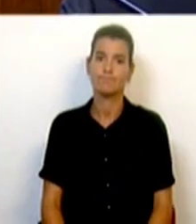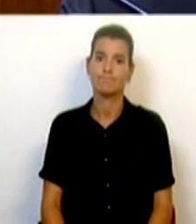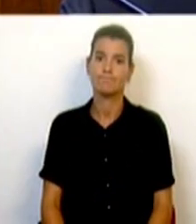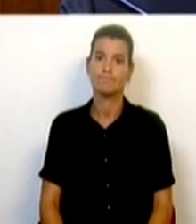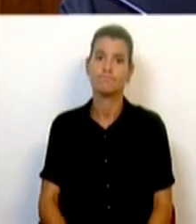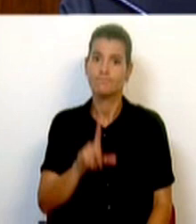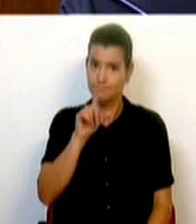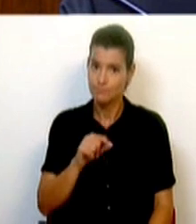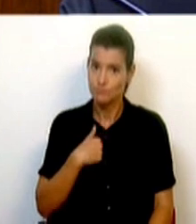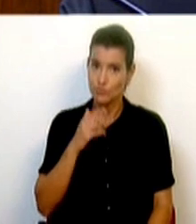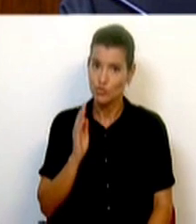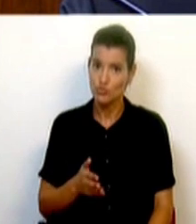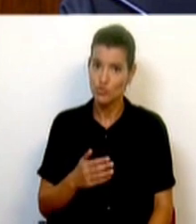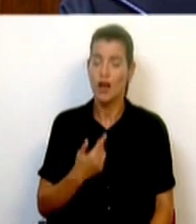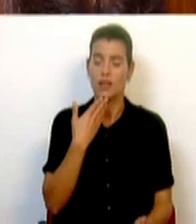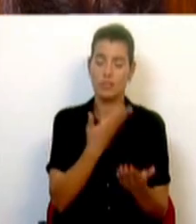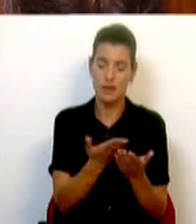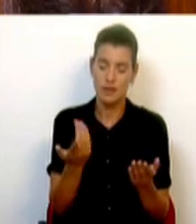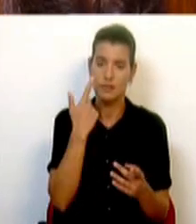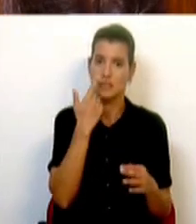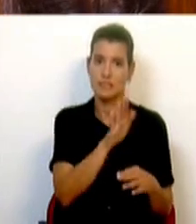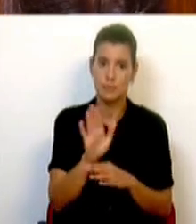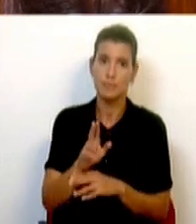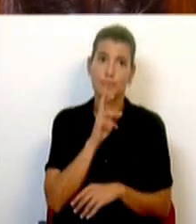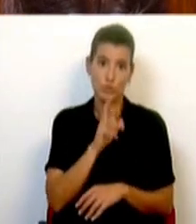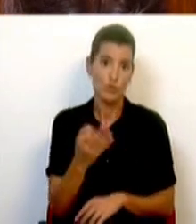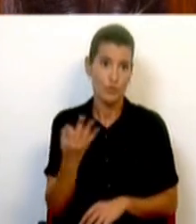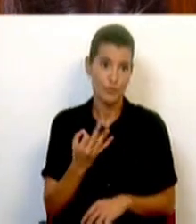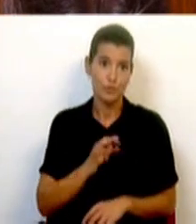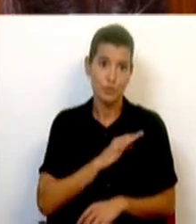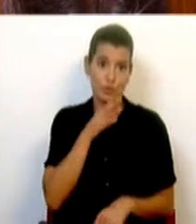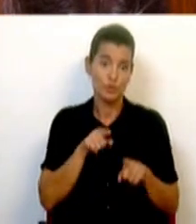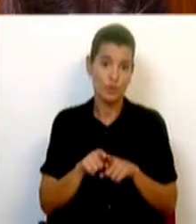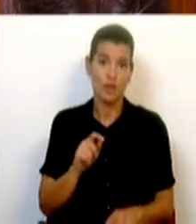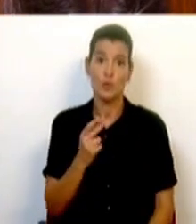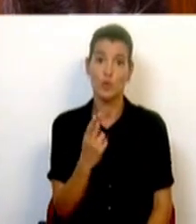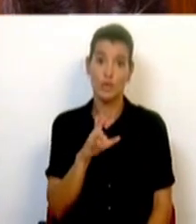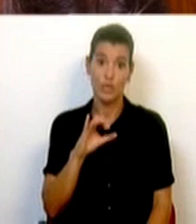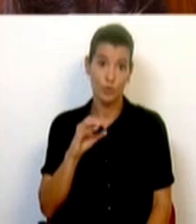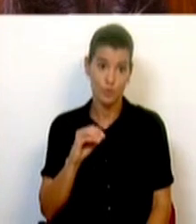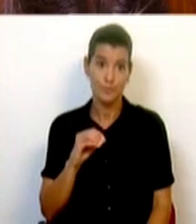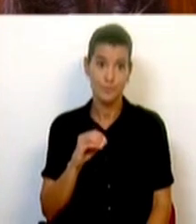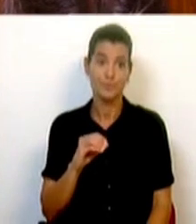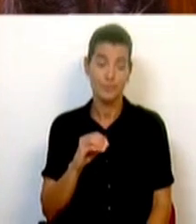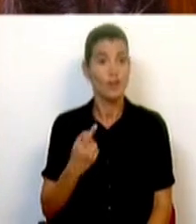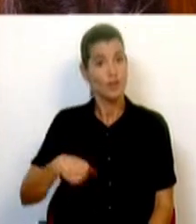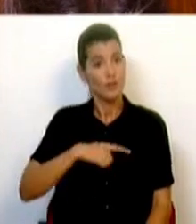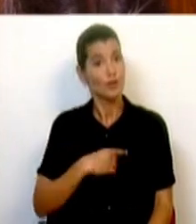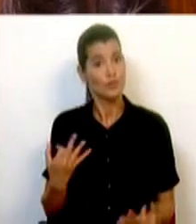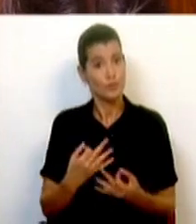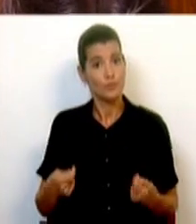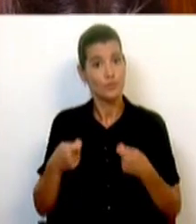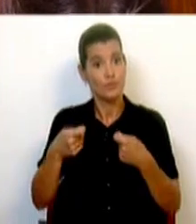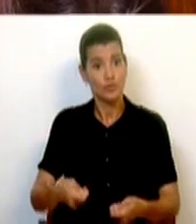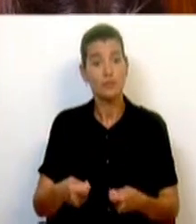E já tive a oportunidade de exemplificar na resposta que dei ao Sr. Deputado Eurico Brand Dias, como estamos efetivamente a investir